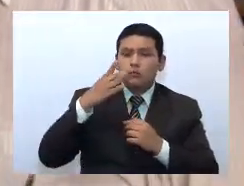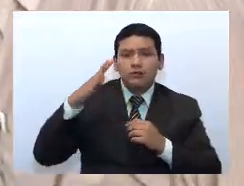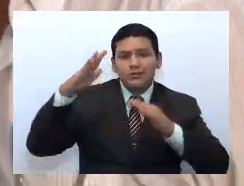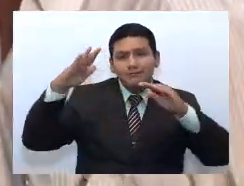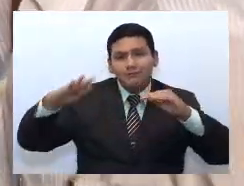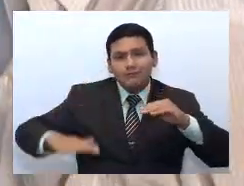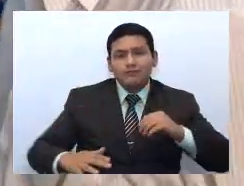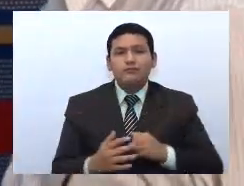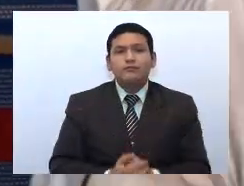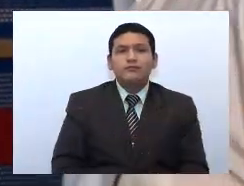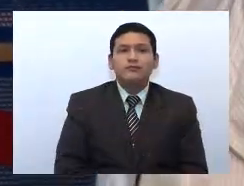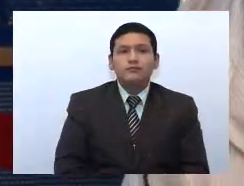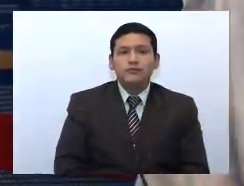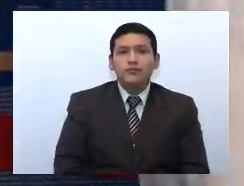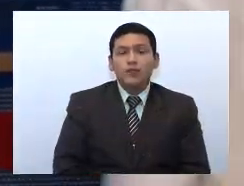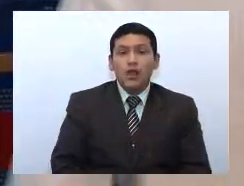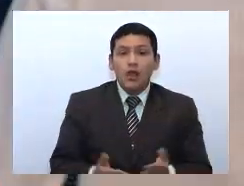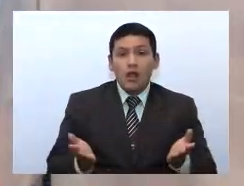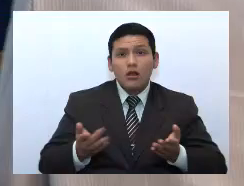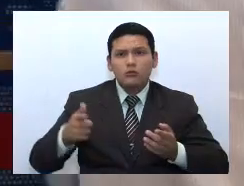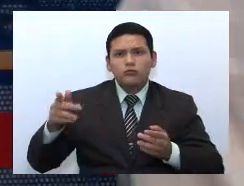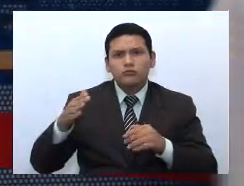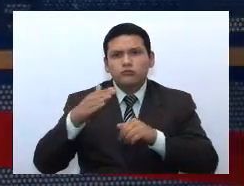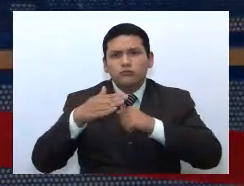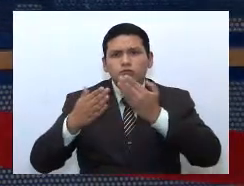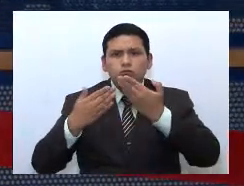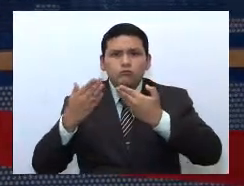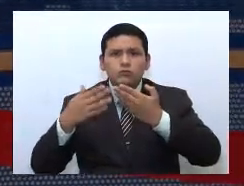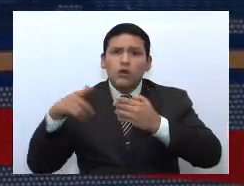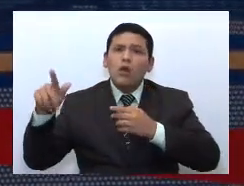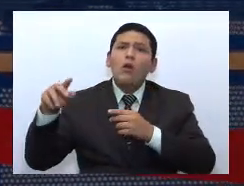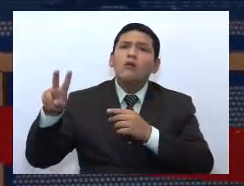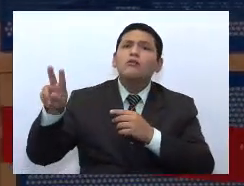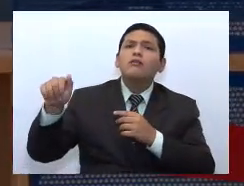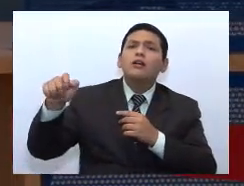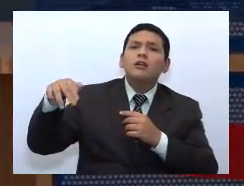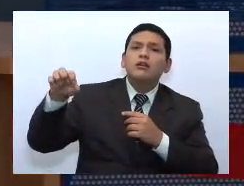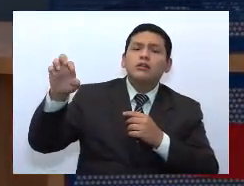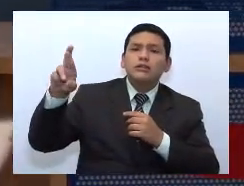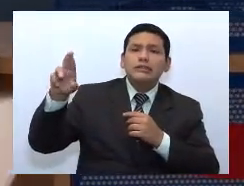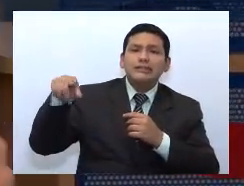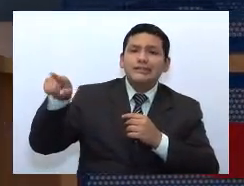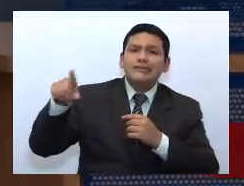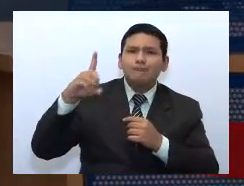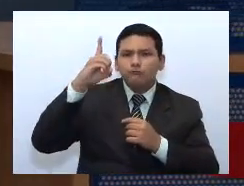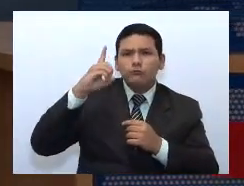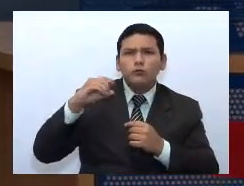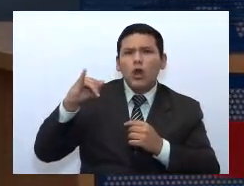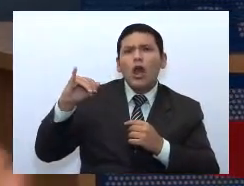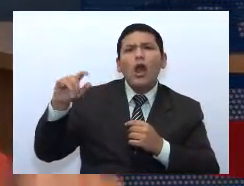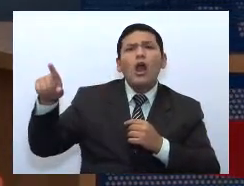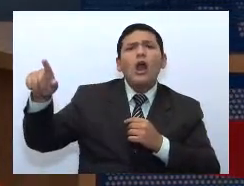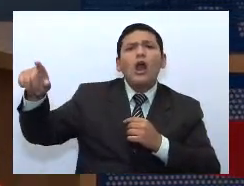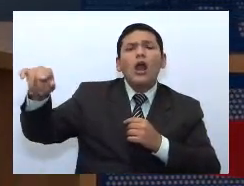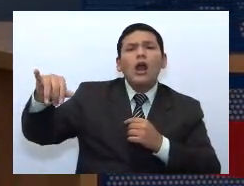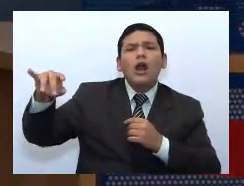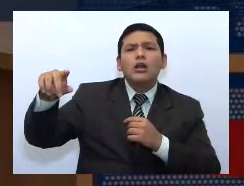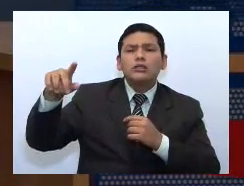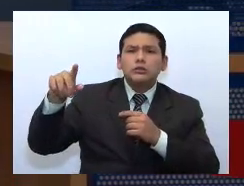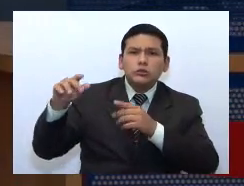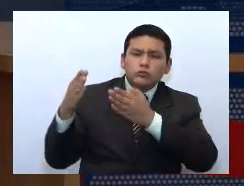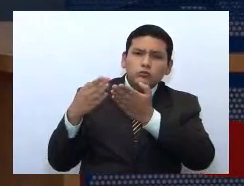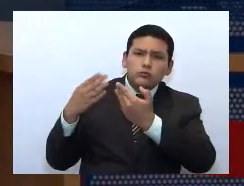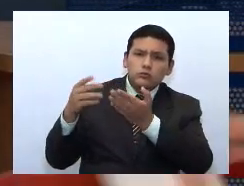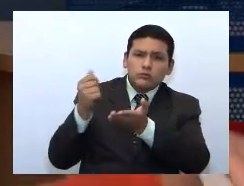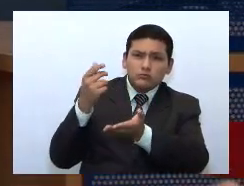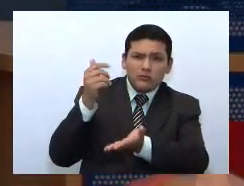tarde, né? A gente conversou aqui com o Wagner Camargo de Oliveira, ele que é diretor de planejamento e controle de despesas aqui da Casa da